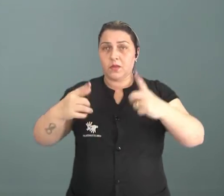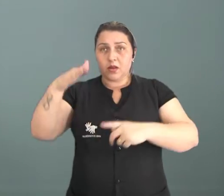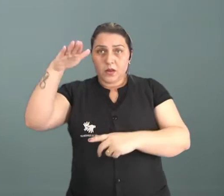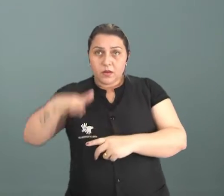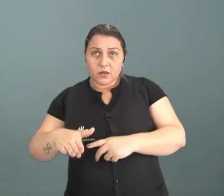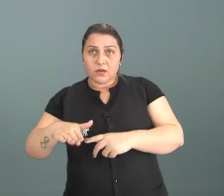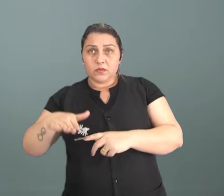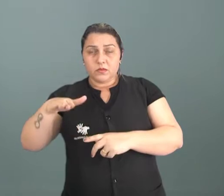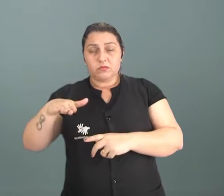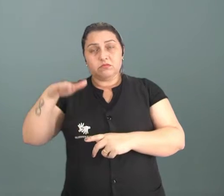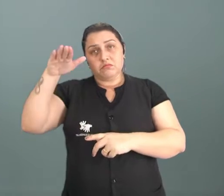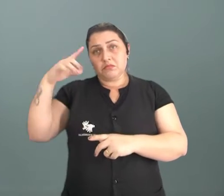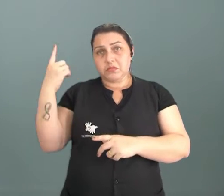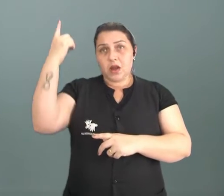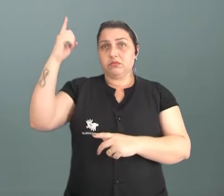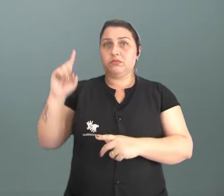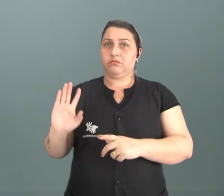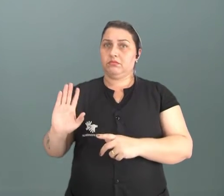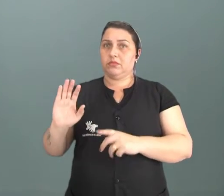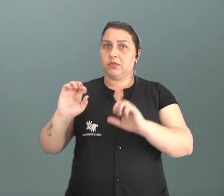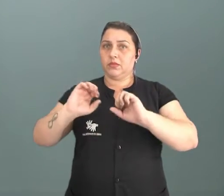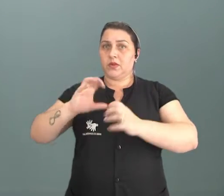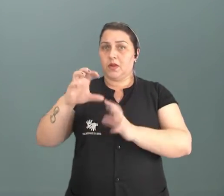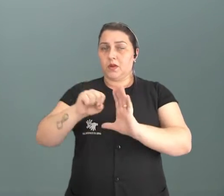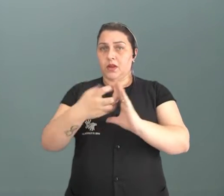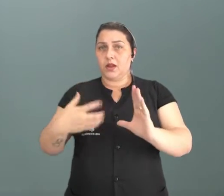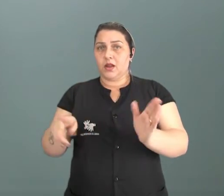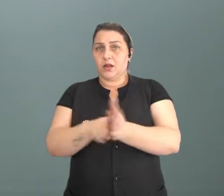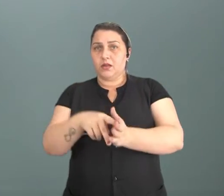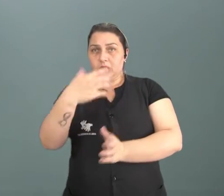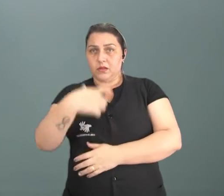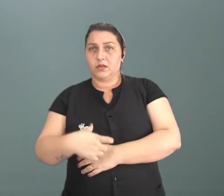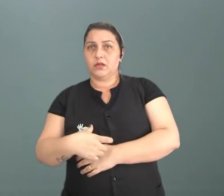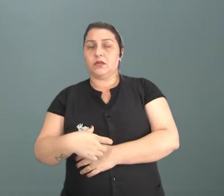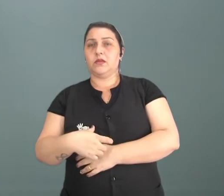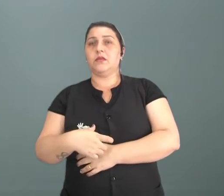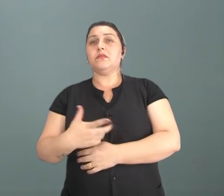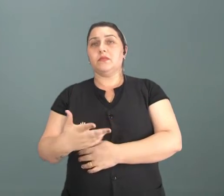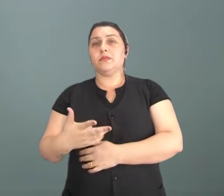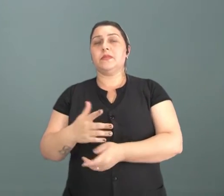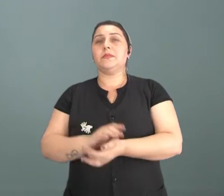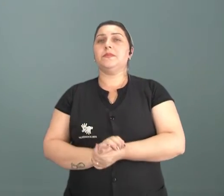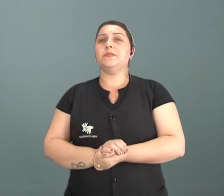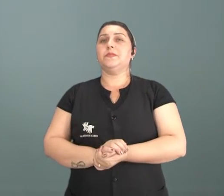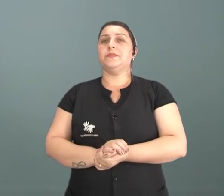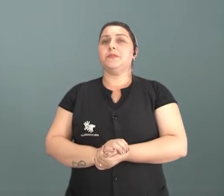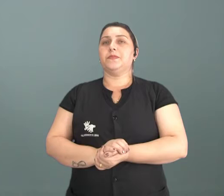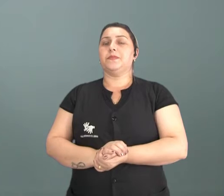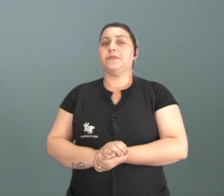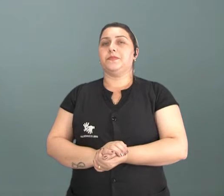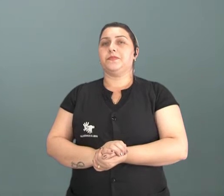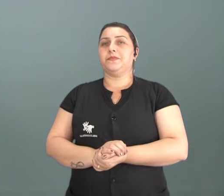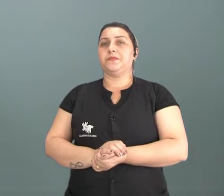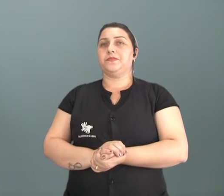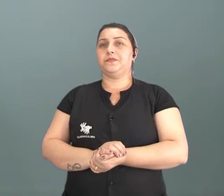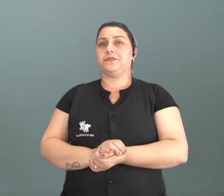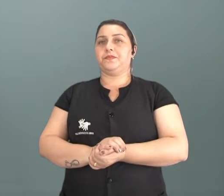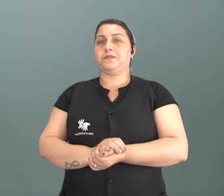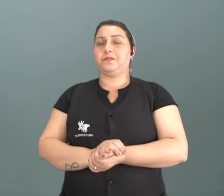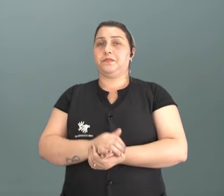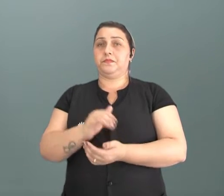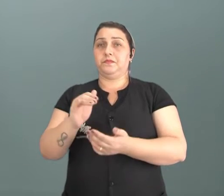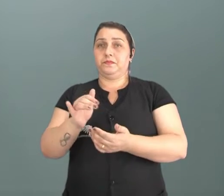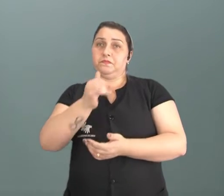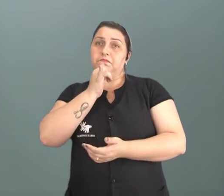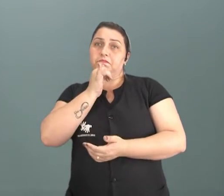pessoa baixa, não sou tão alta. Então é uma característica também. Então quando eu falo de característica, eu estou me referindo a esses, né, esses exemplos que